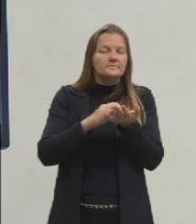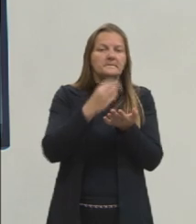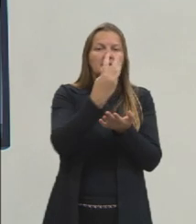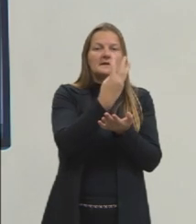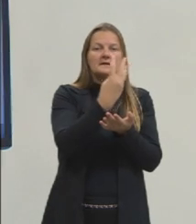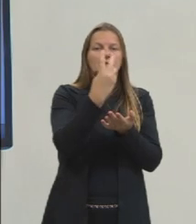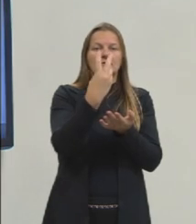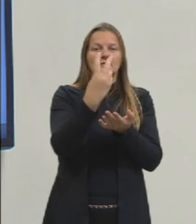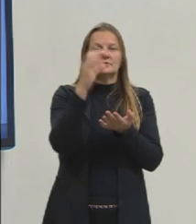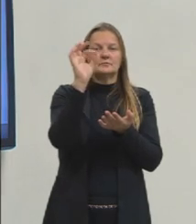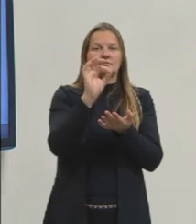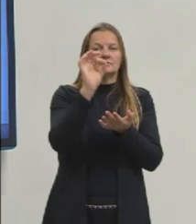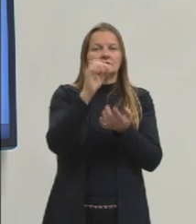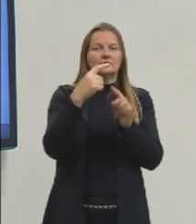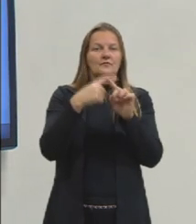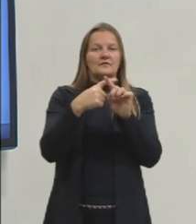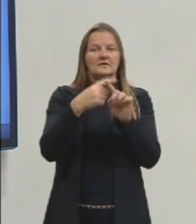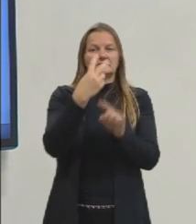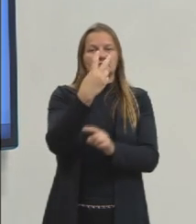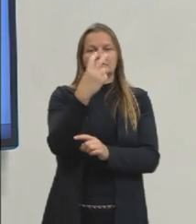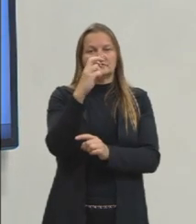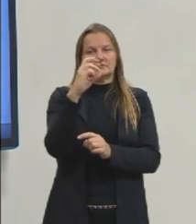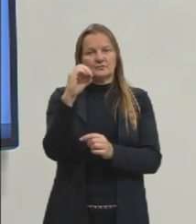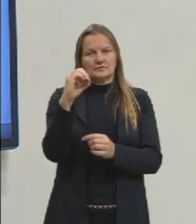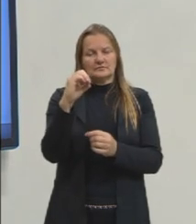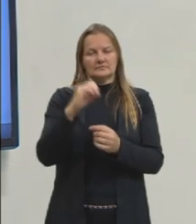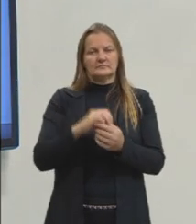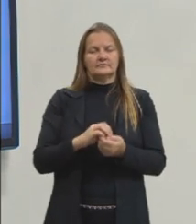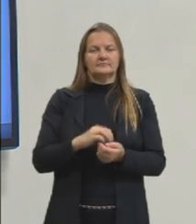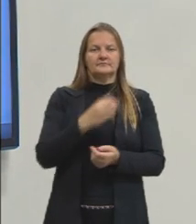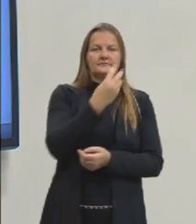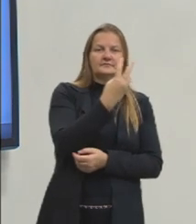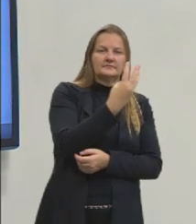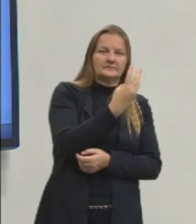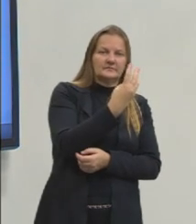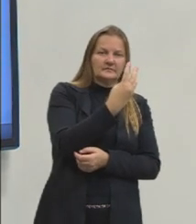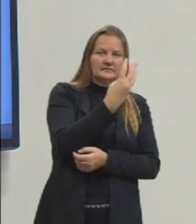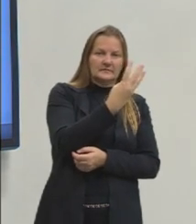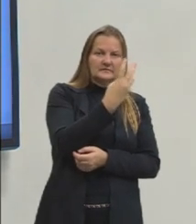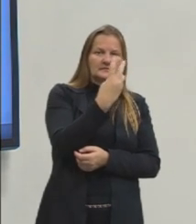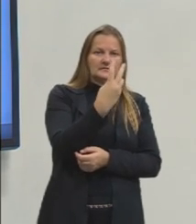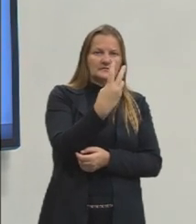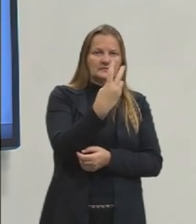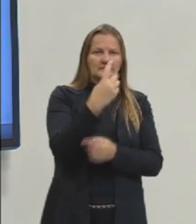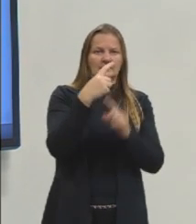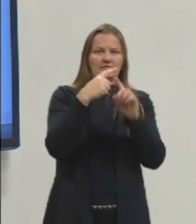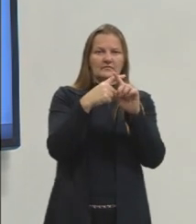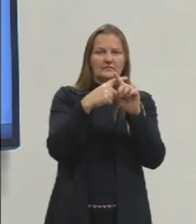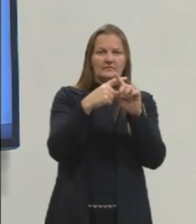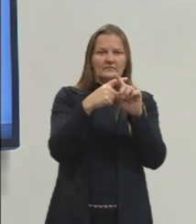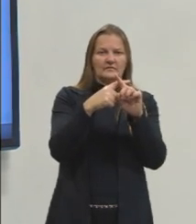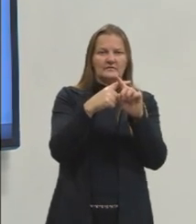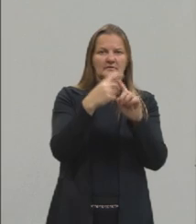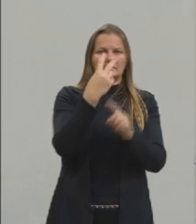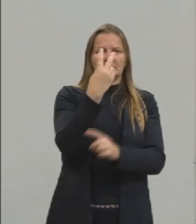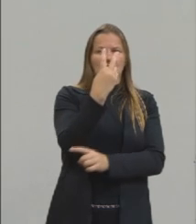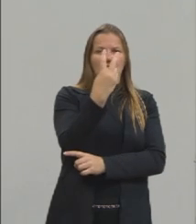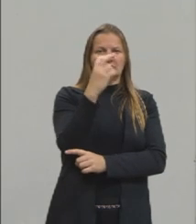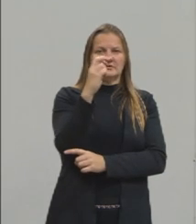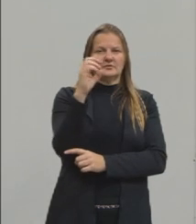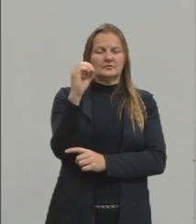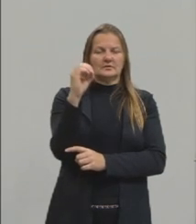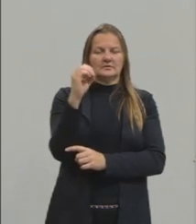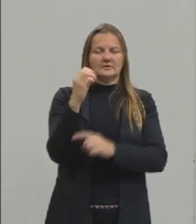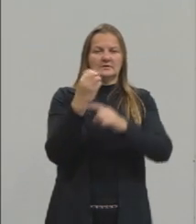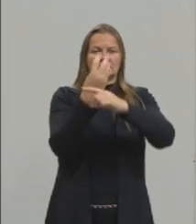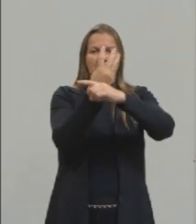trinta e dois por cento é 32x 250 então 32 por cento é 32 por 100